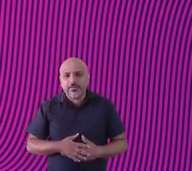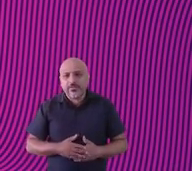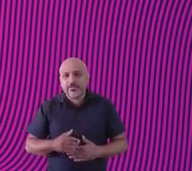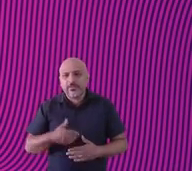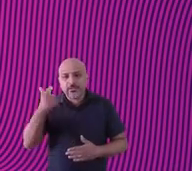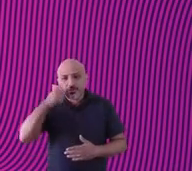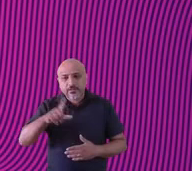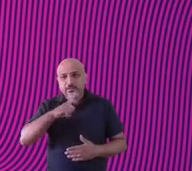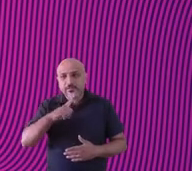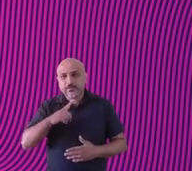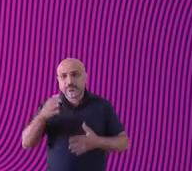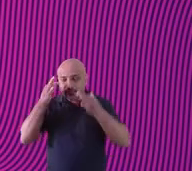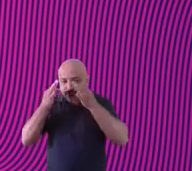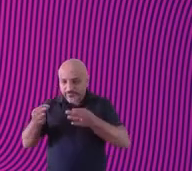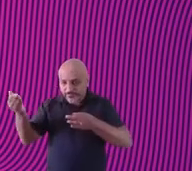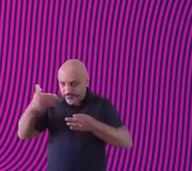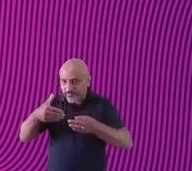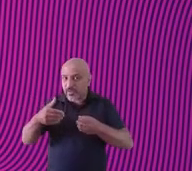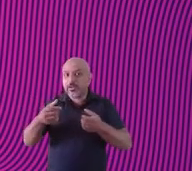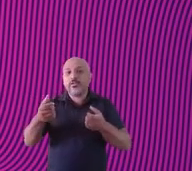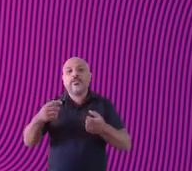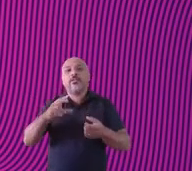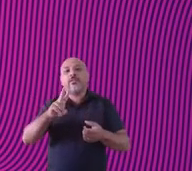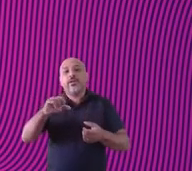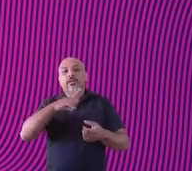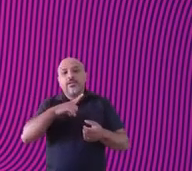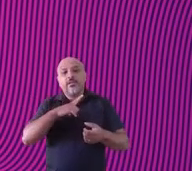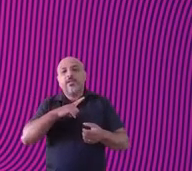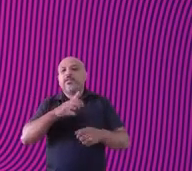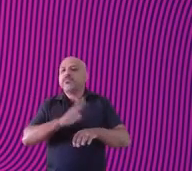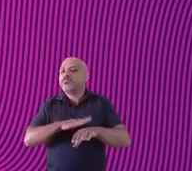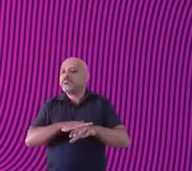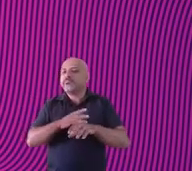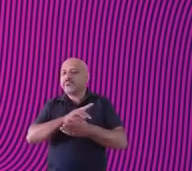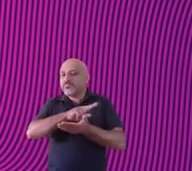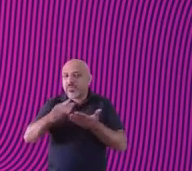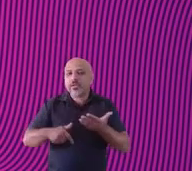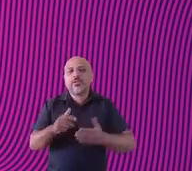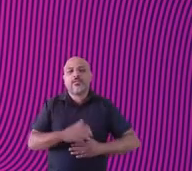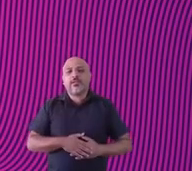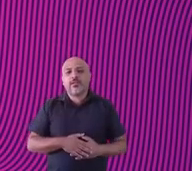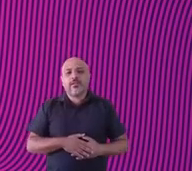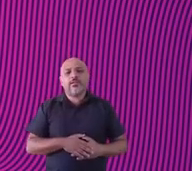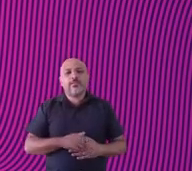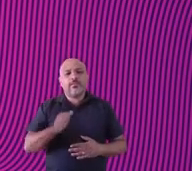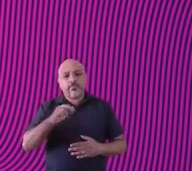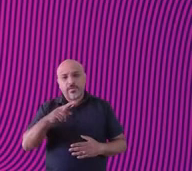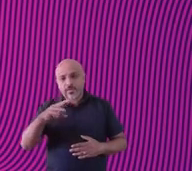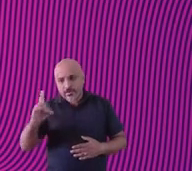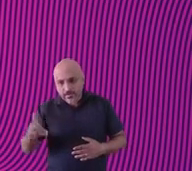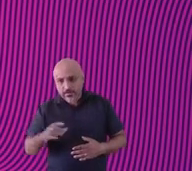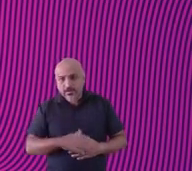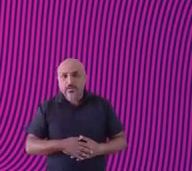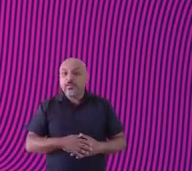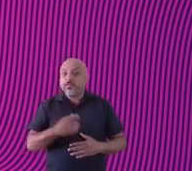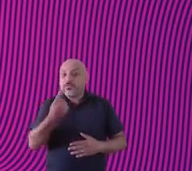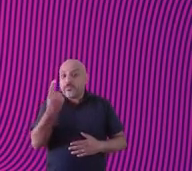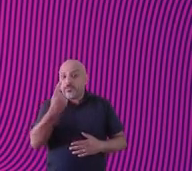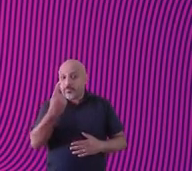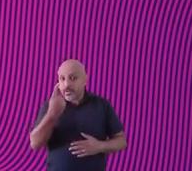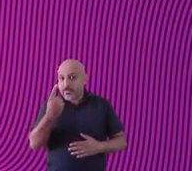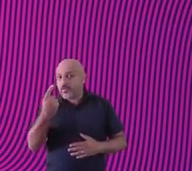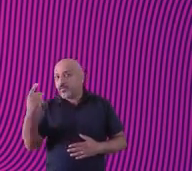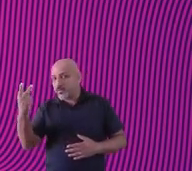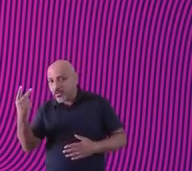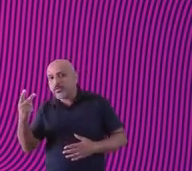isso queria chamar atenção de vocês a gente vai ter um bastante trai ou no Américas não no cenário da primeira linha mas sim